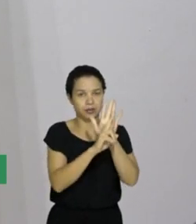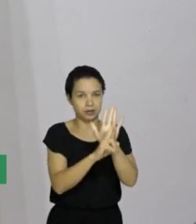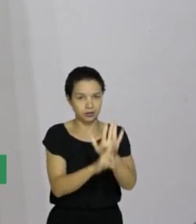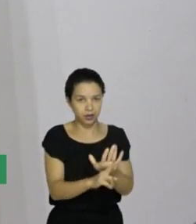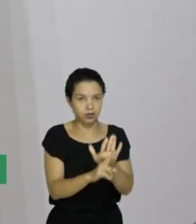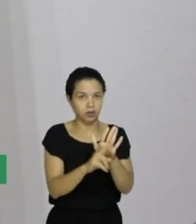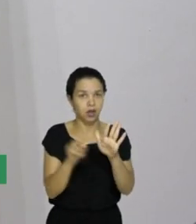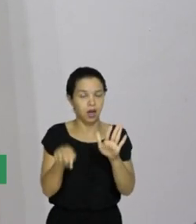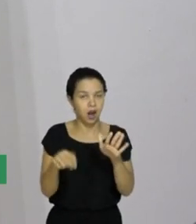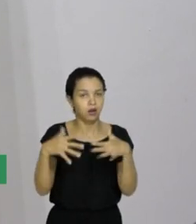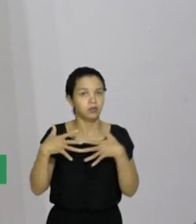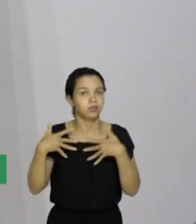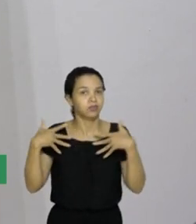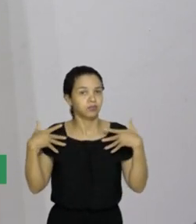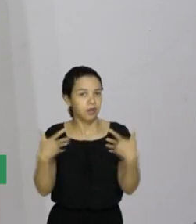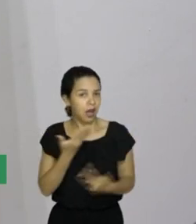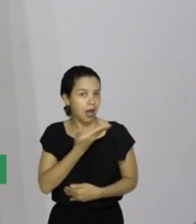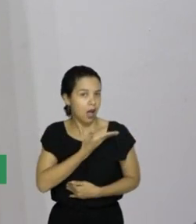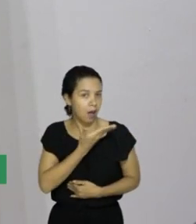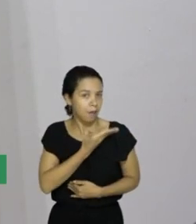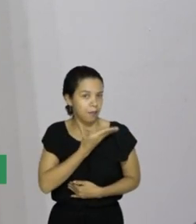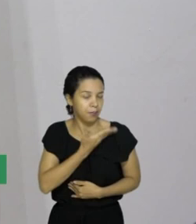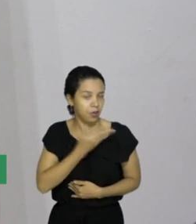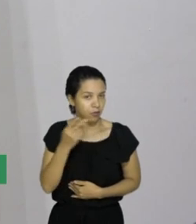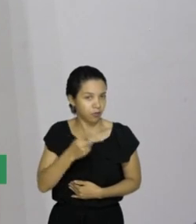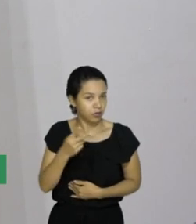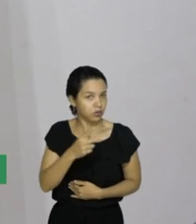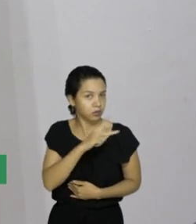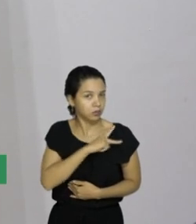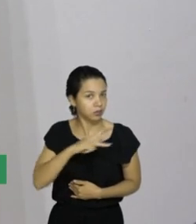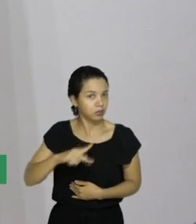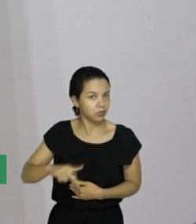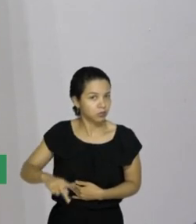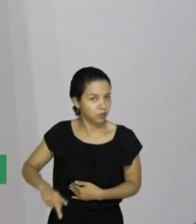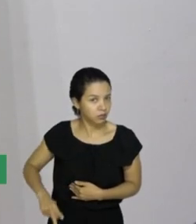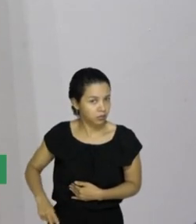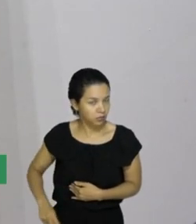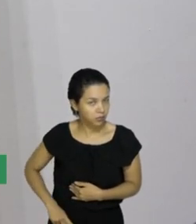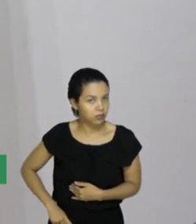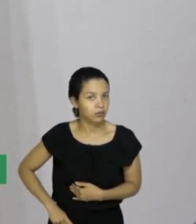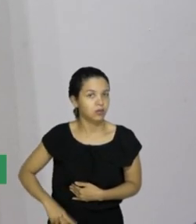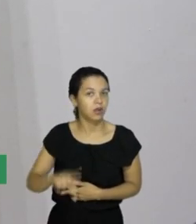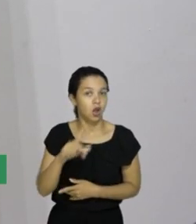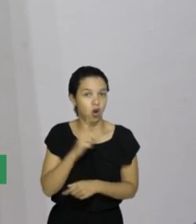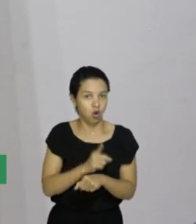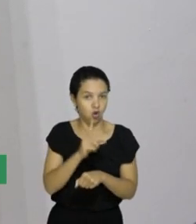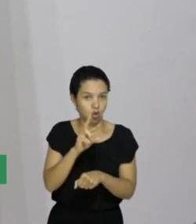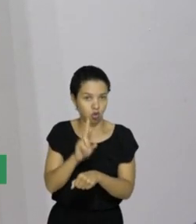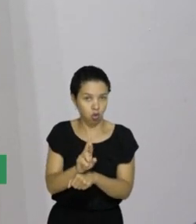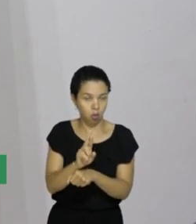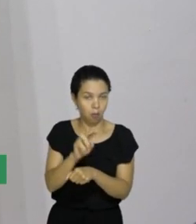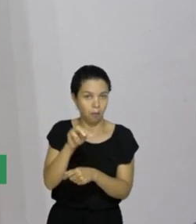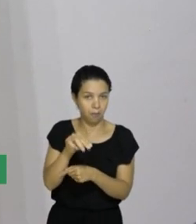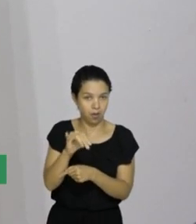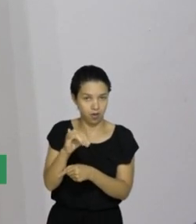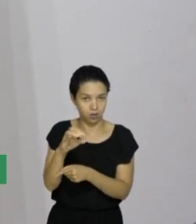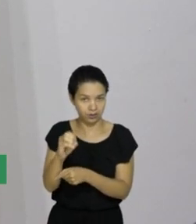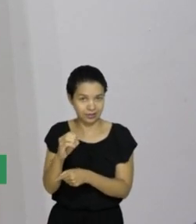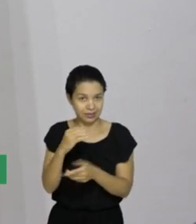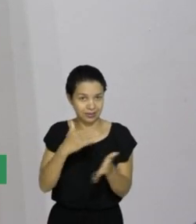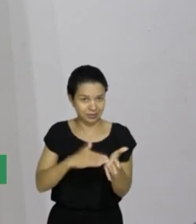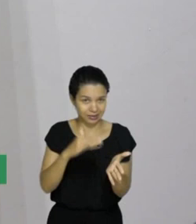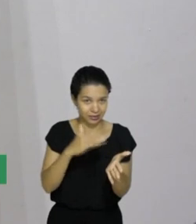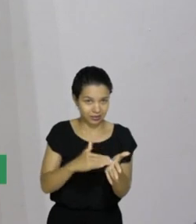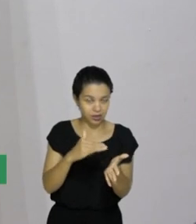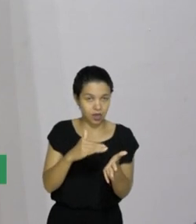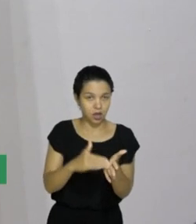solenidade pelo amigo vice-presidente de uma paga do torneio de São Paulo secretário durante